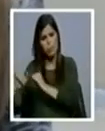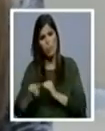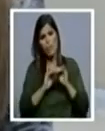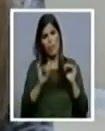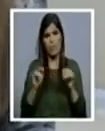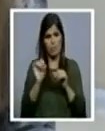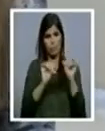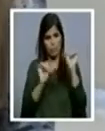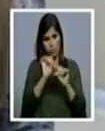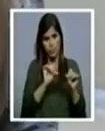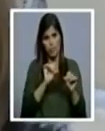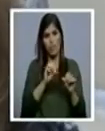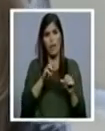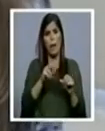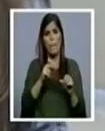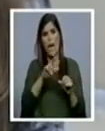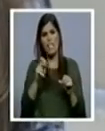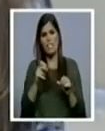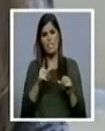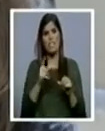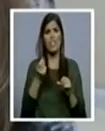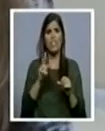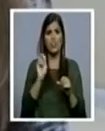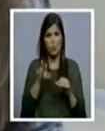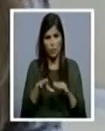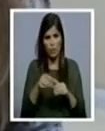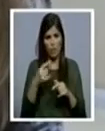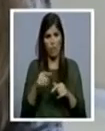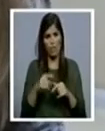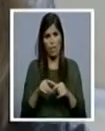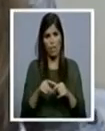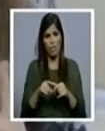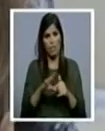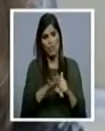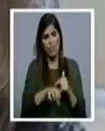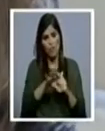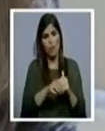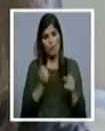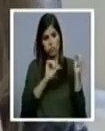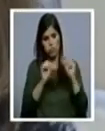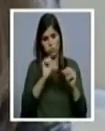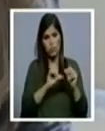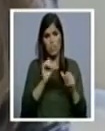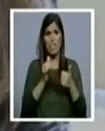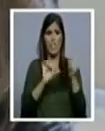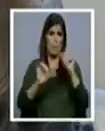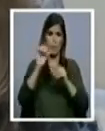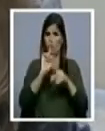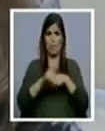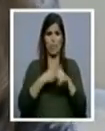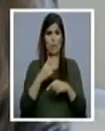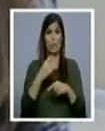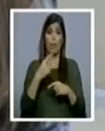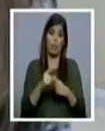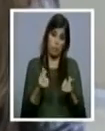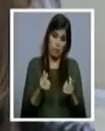compostos, usando massas grandes de resíduos que, no fundo, eram obtidos por adição de reagentes químicos que tinham